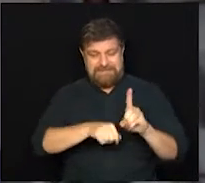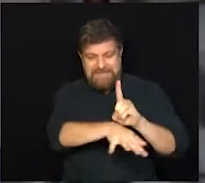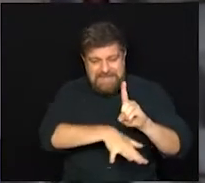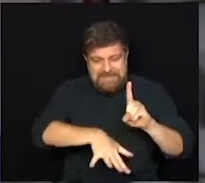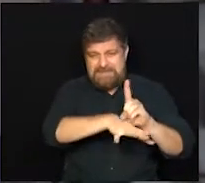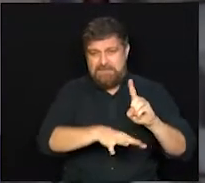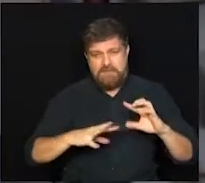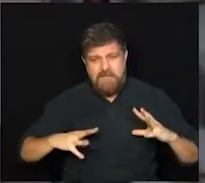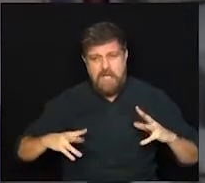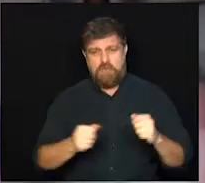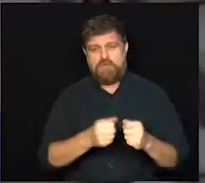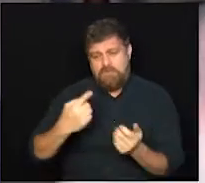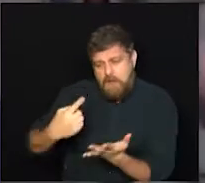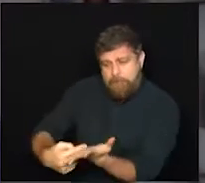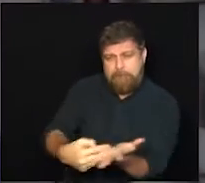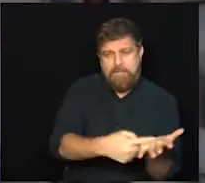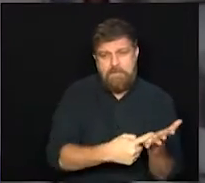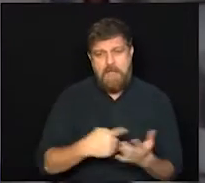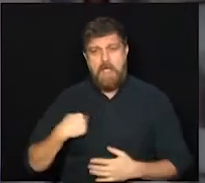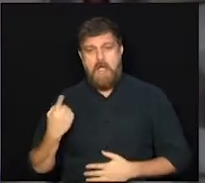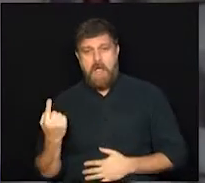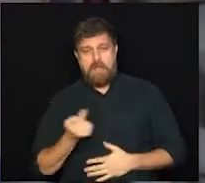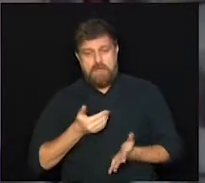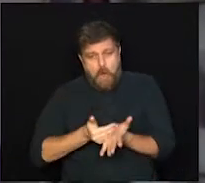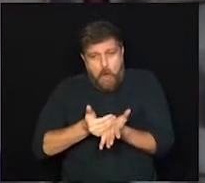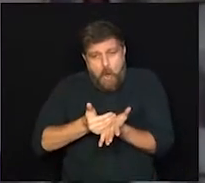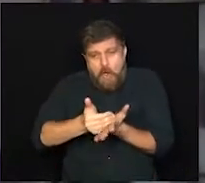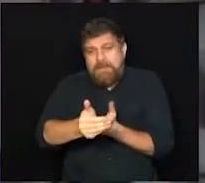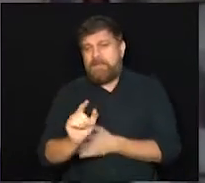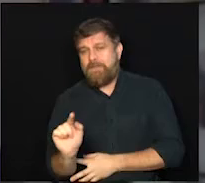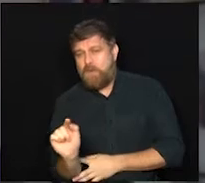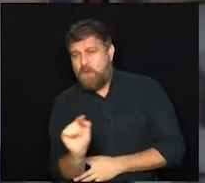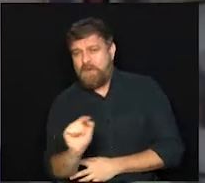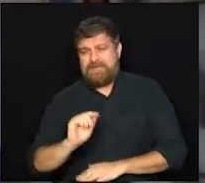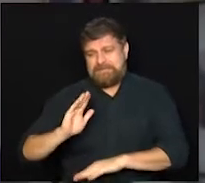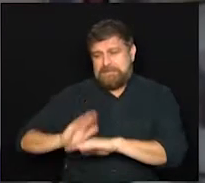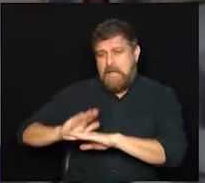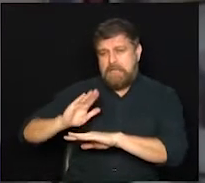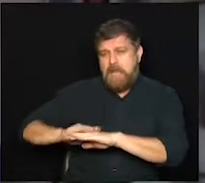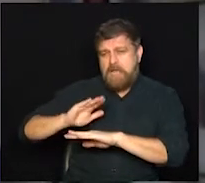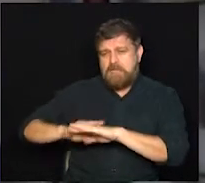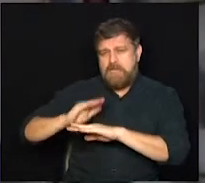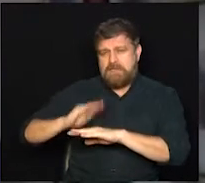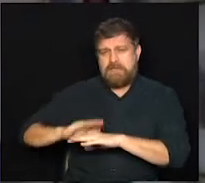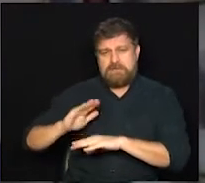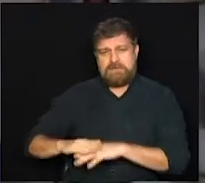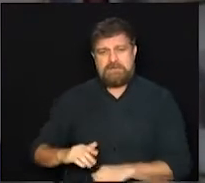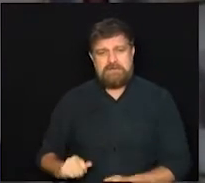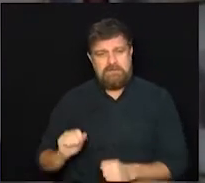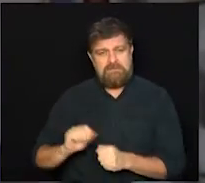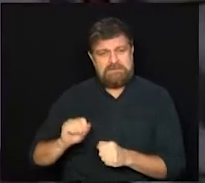um grande pacto. E nós começamos, a partir daí, fazer as grandes